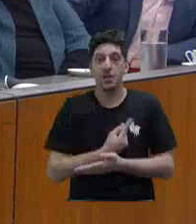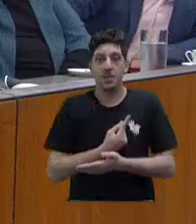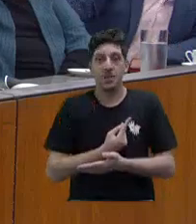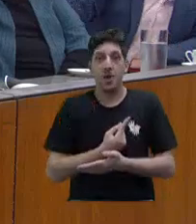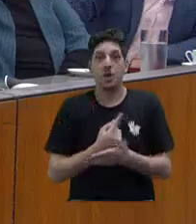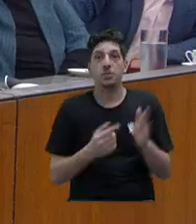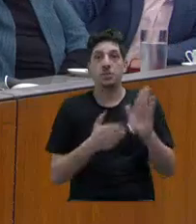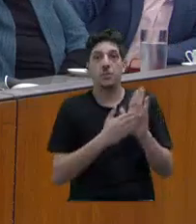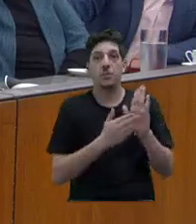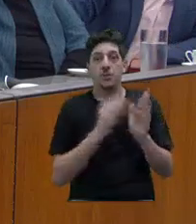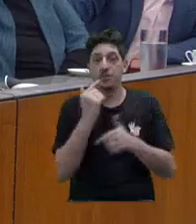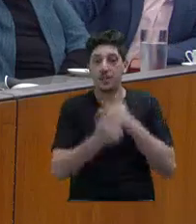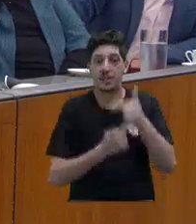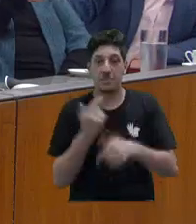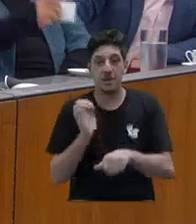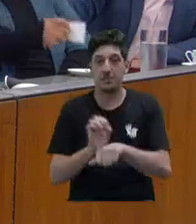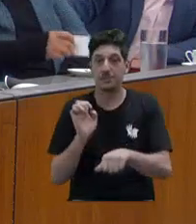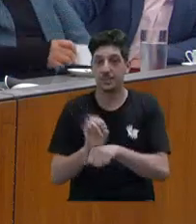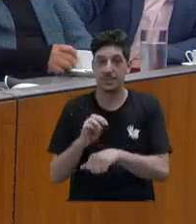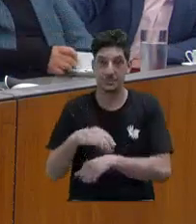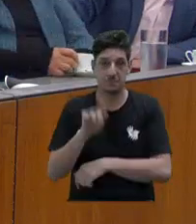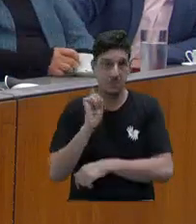Nosso plano de trabalho do Estado.